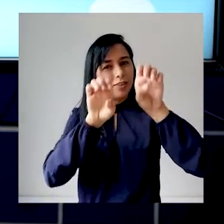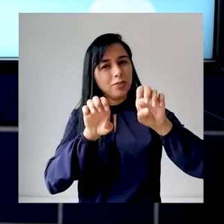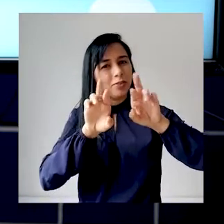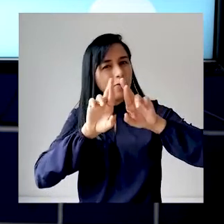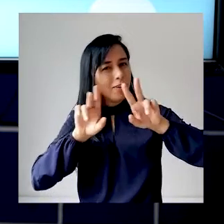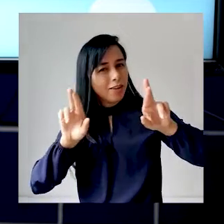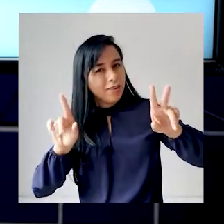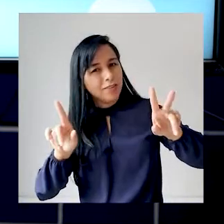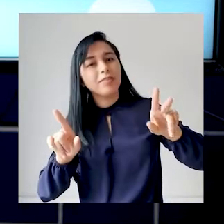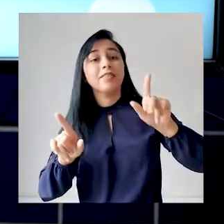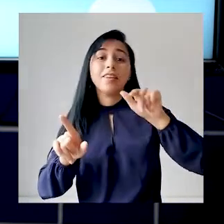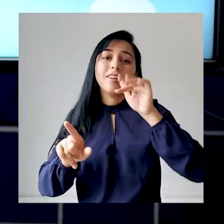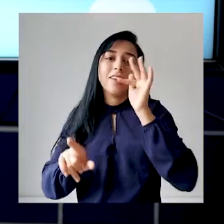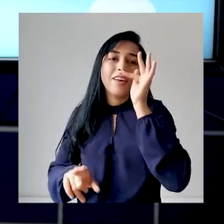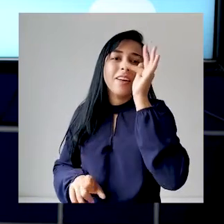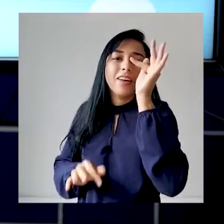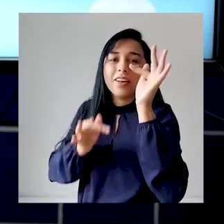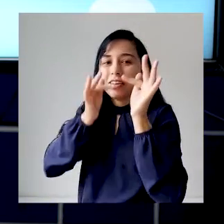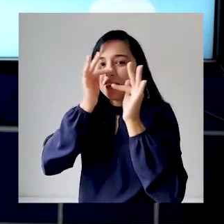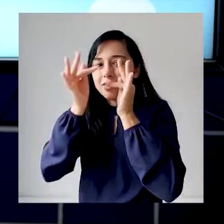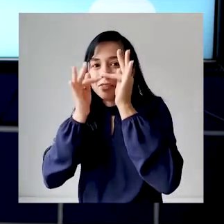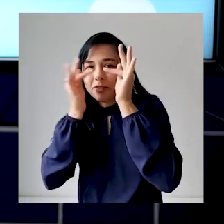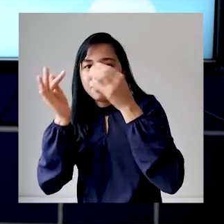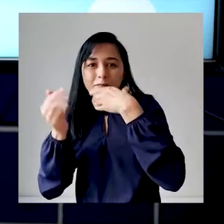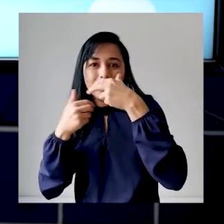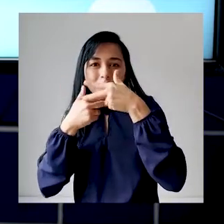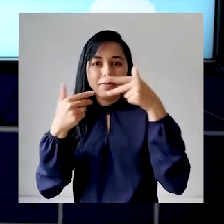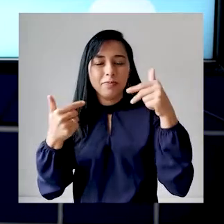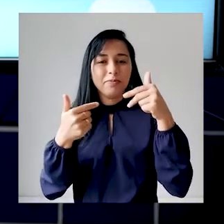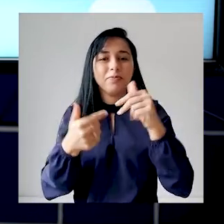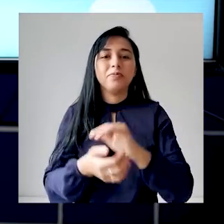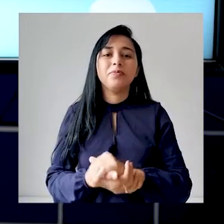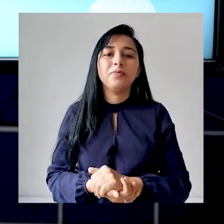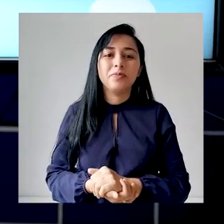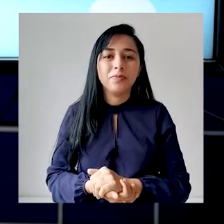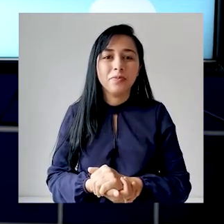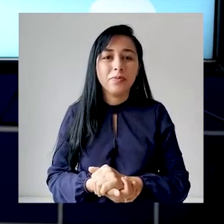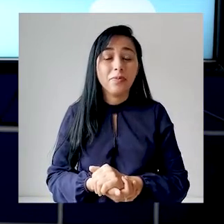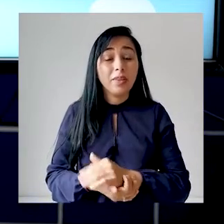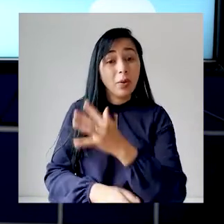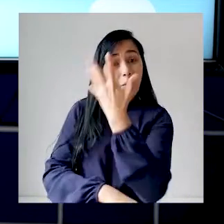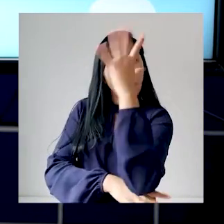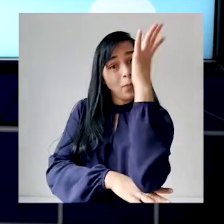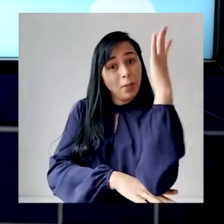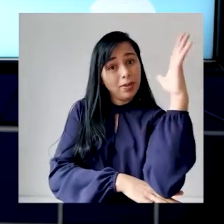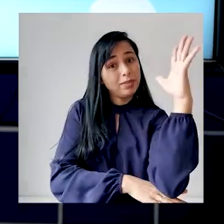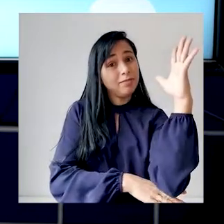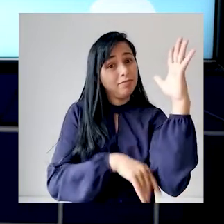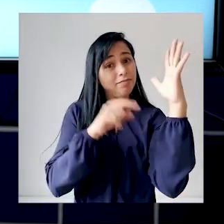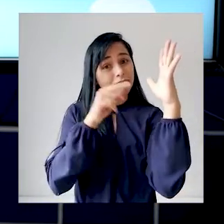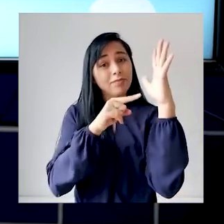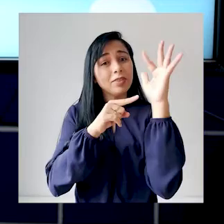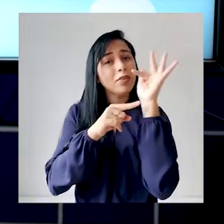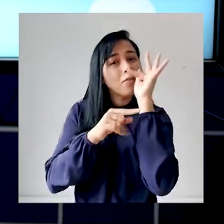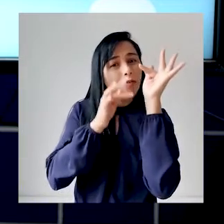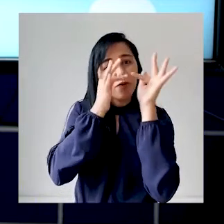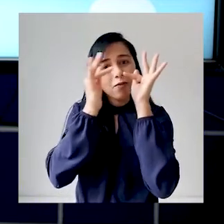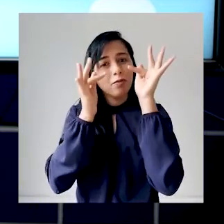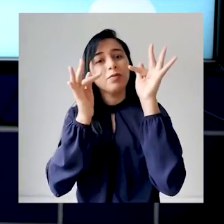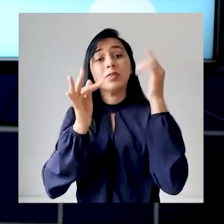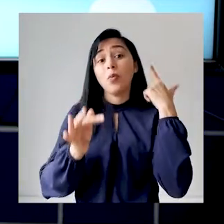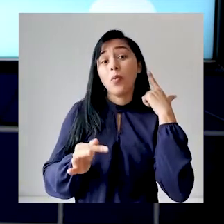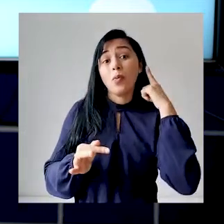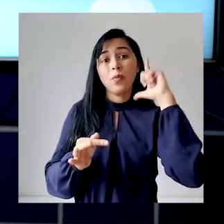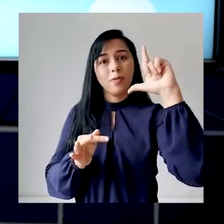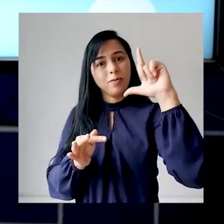as flores. As plantas com flores conseguem se reproduzir a